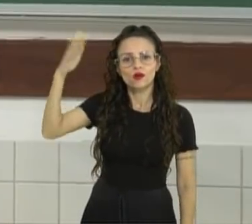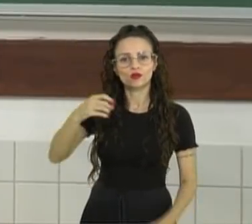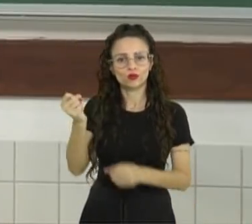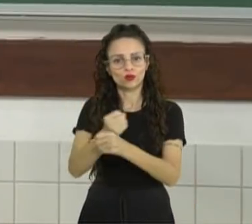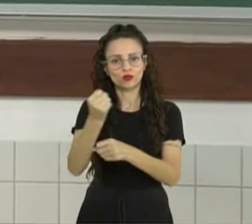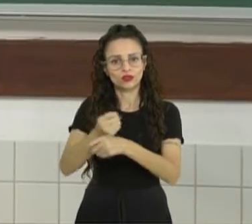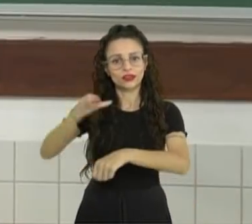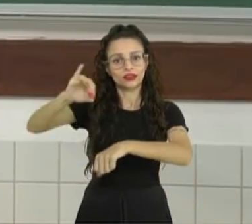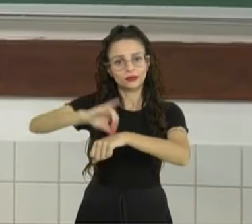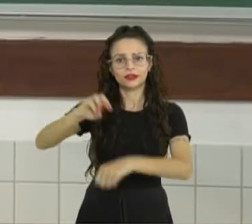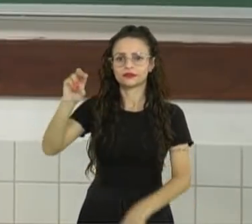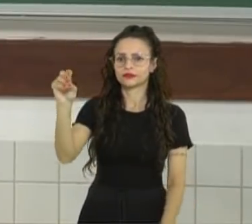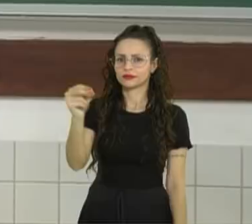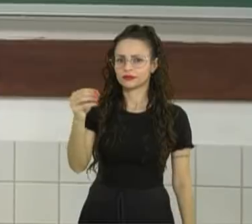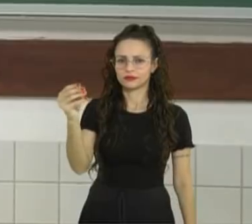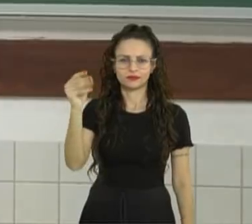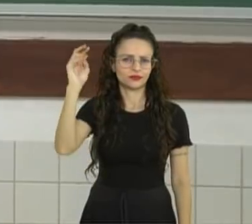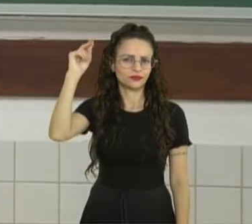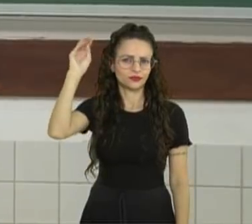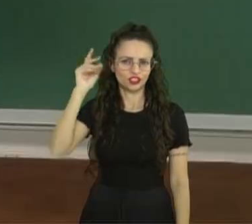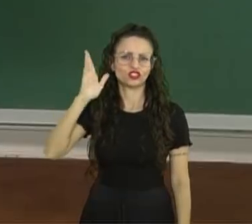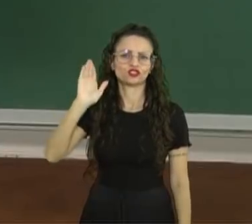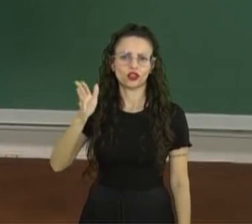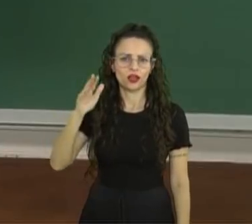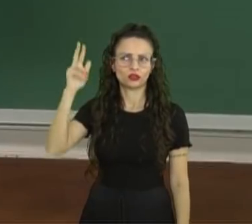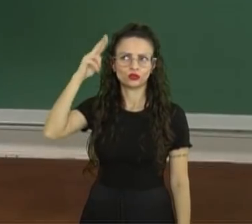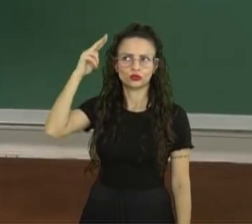Distrito Federal, também era muito antiga no país.